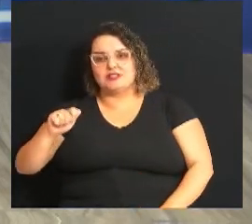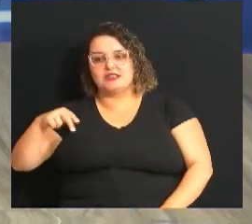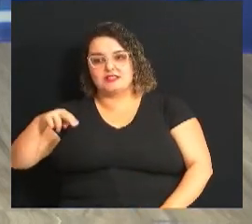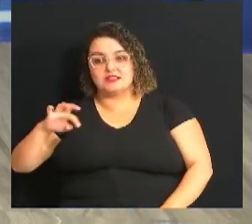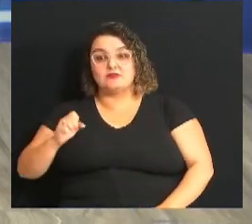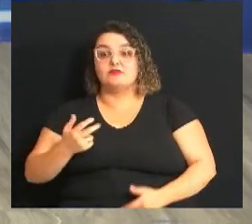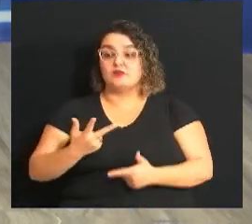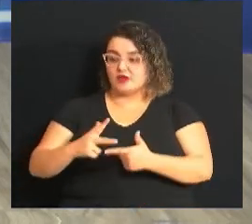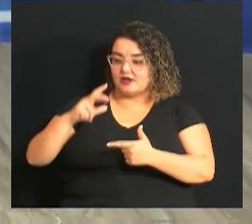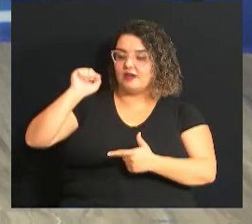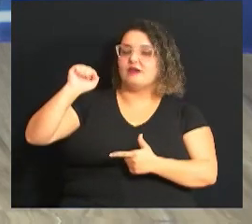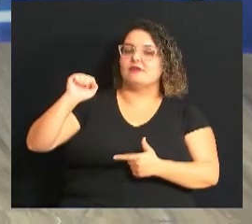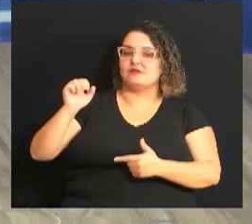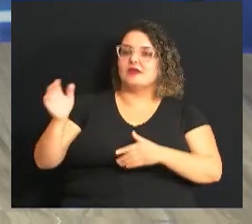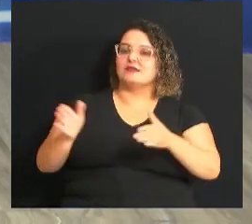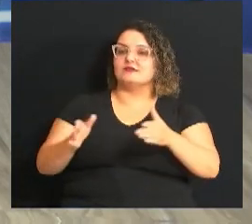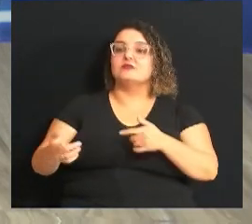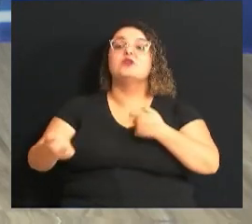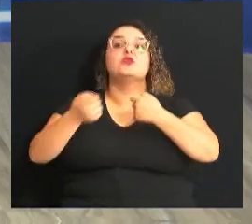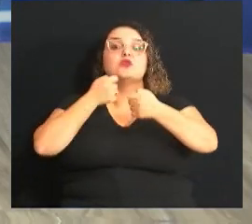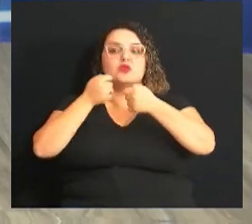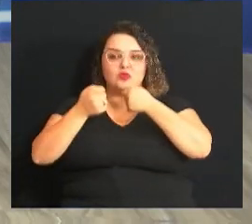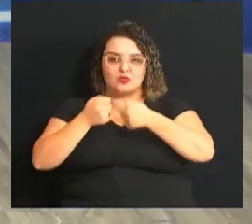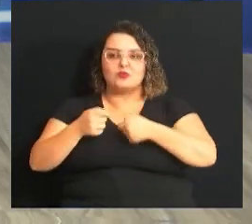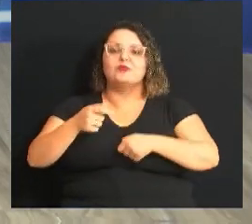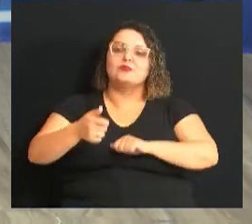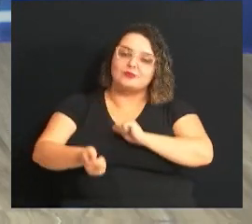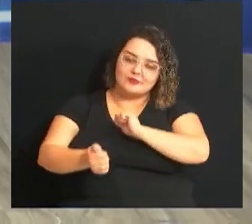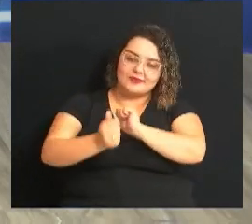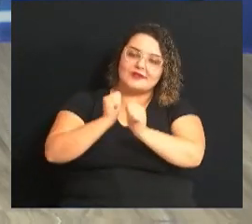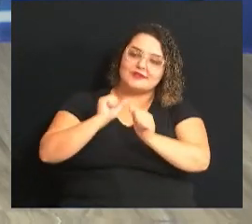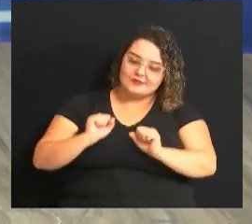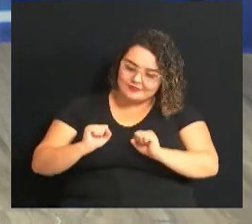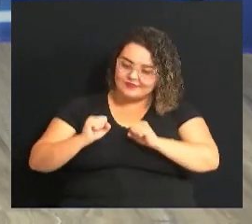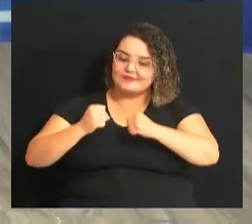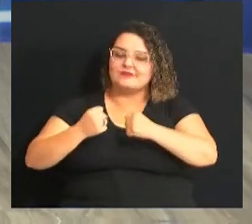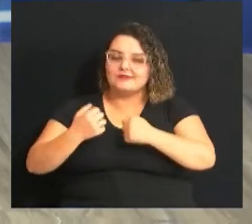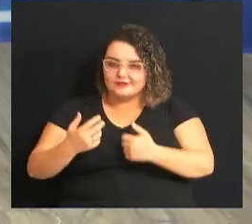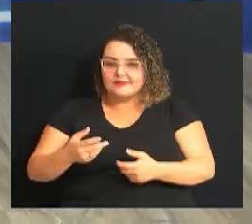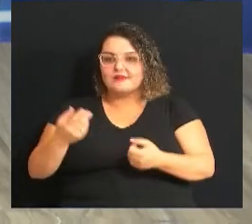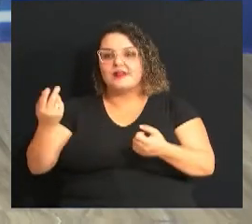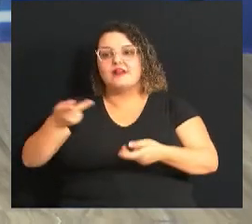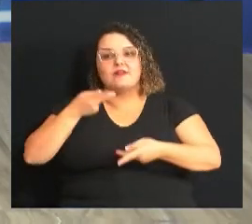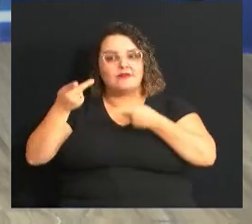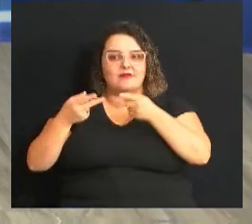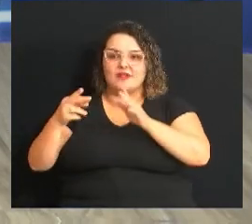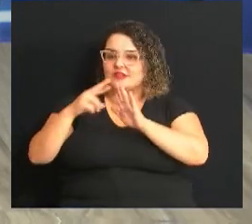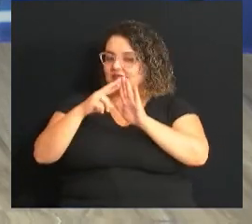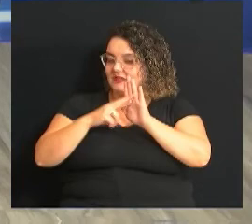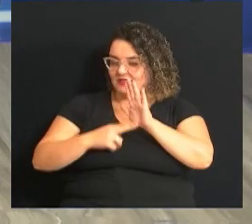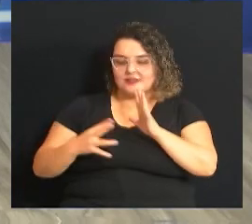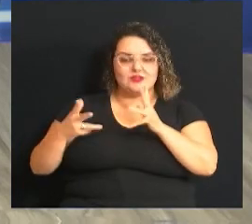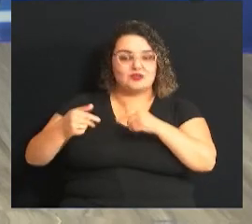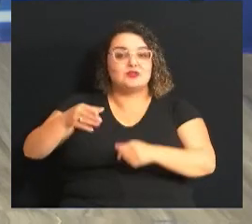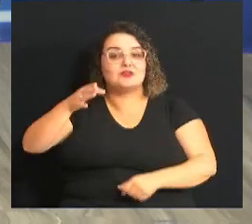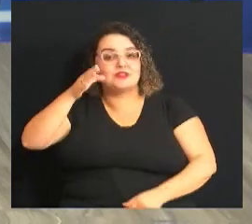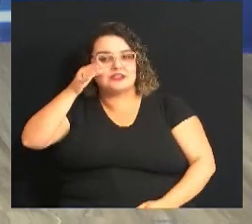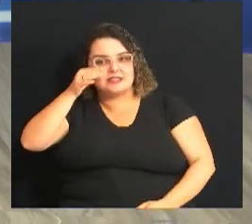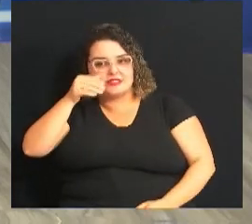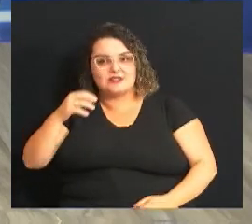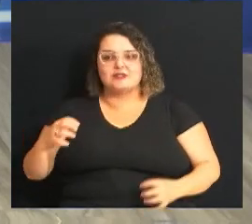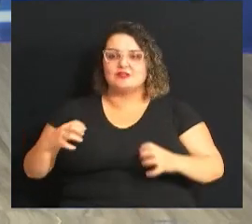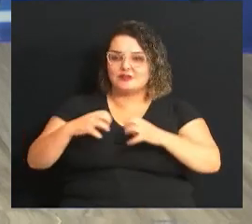recentemente. E vou entrevistar também um atleta de defesa que vai nos contar todas as regras, todas as curiosidades sobre